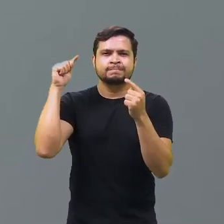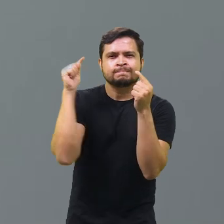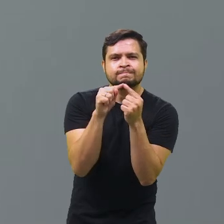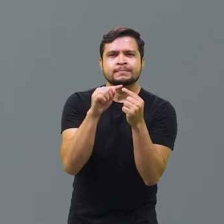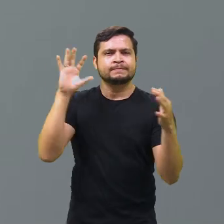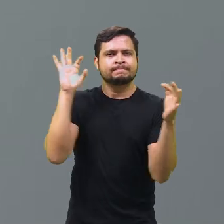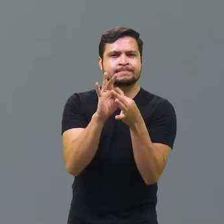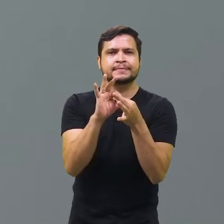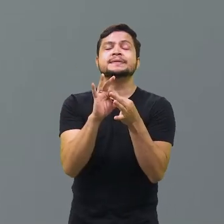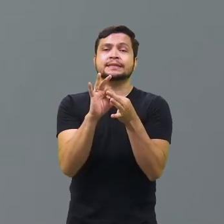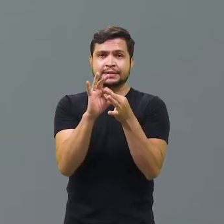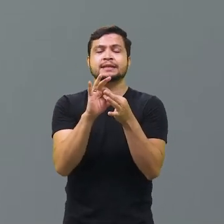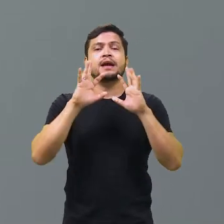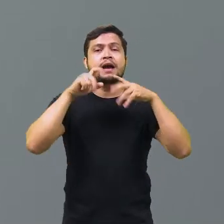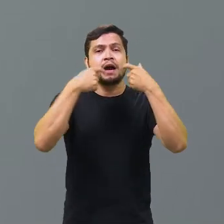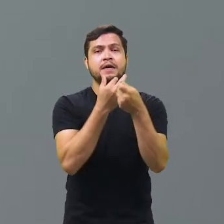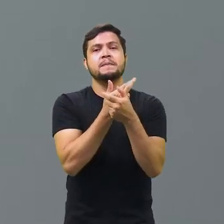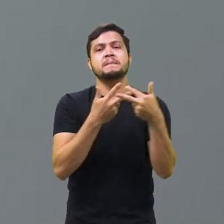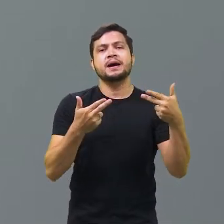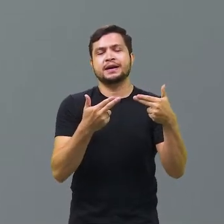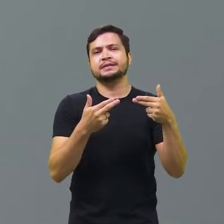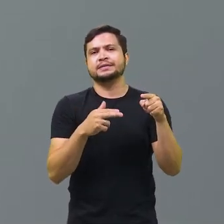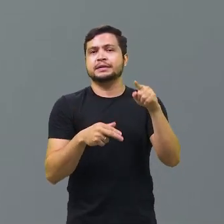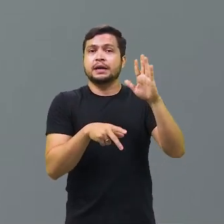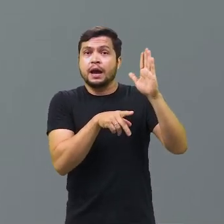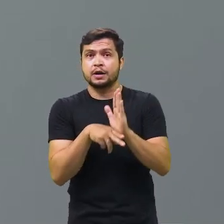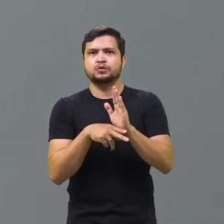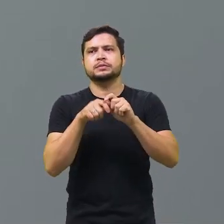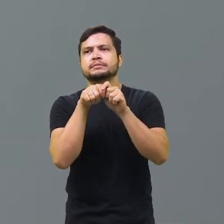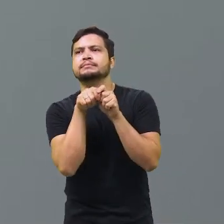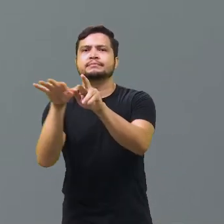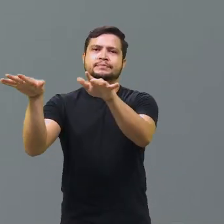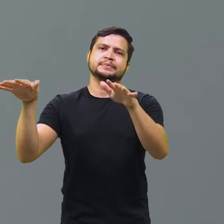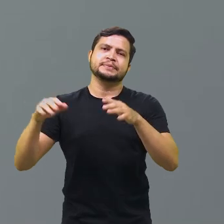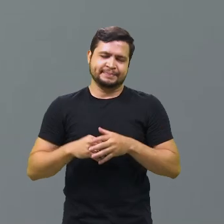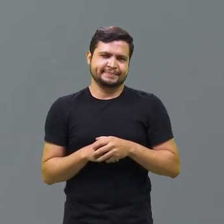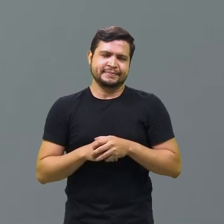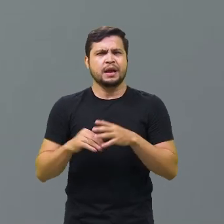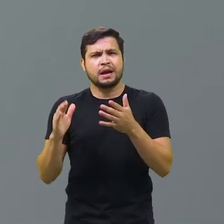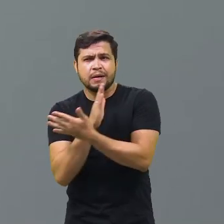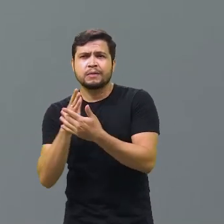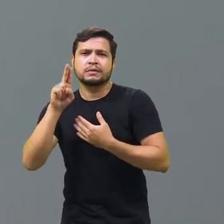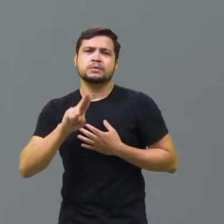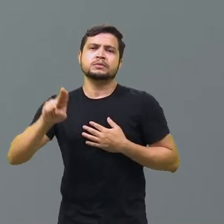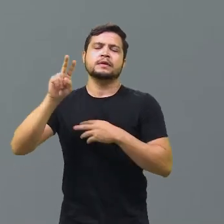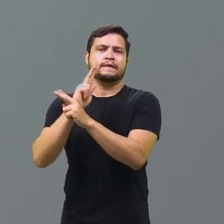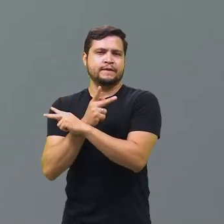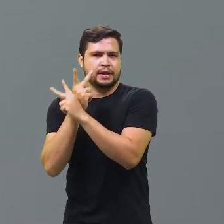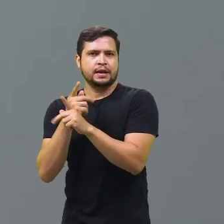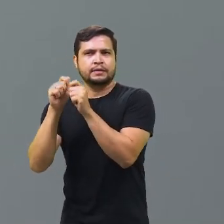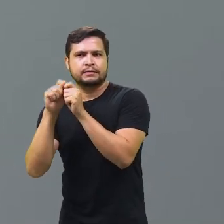com polinizadores animais. Algumas utilizam dispersão através do vento, mas